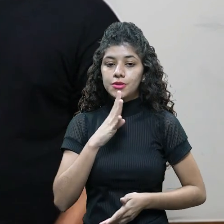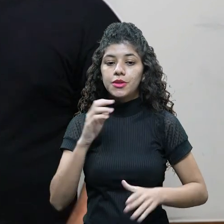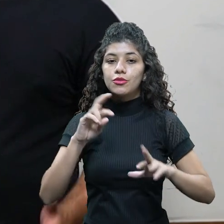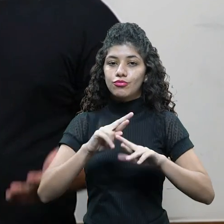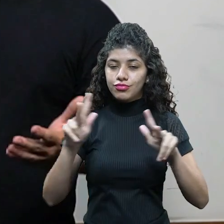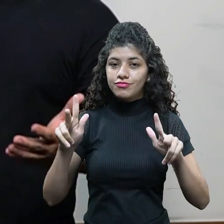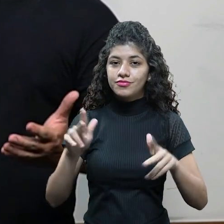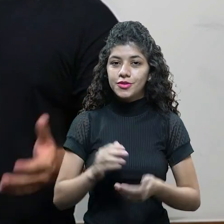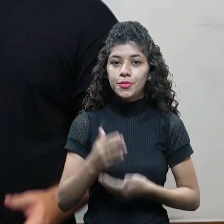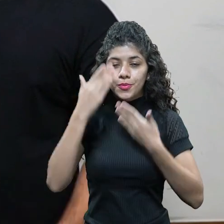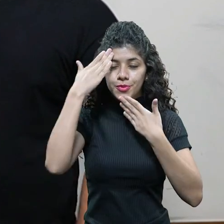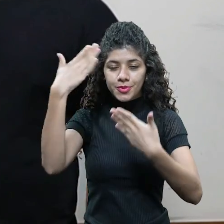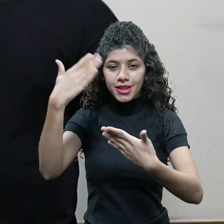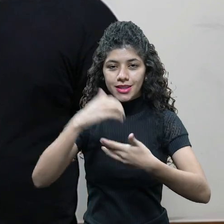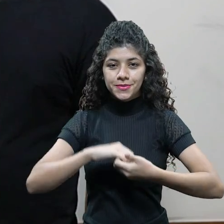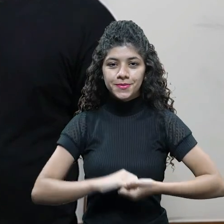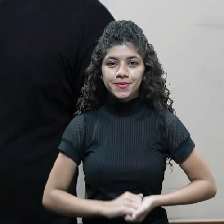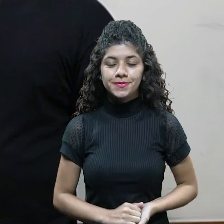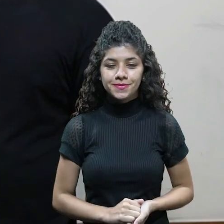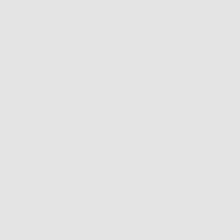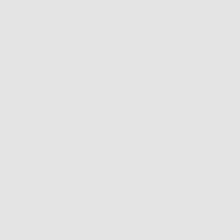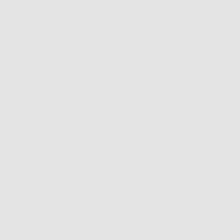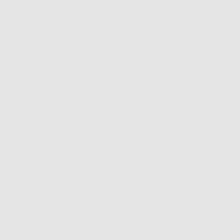faz toda a diferença. Meu muito obrigado.